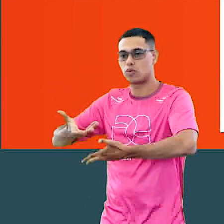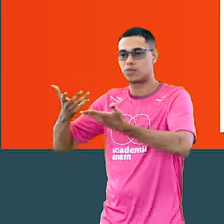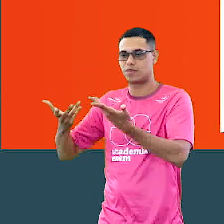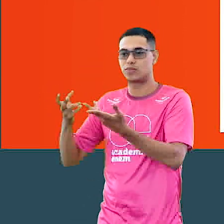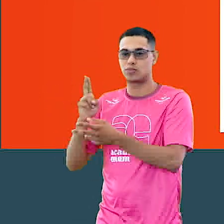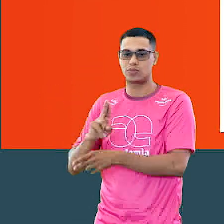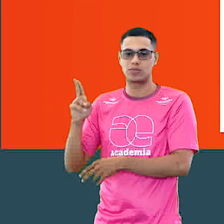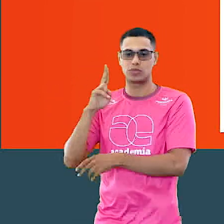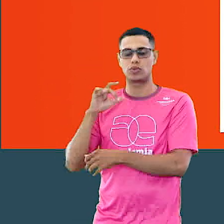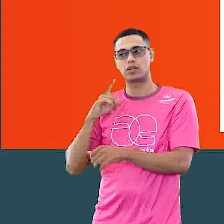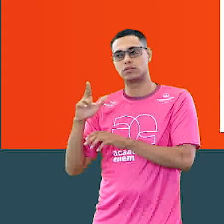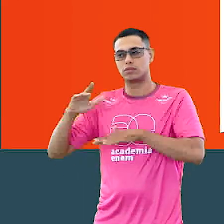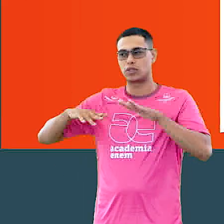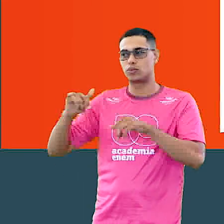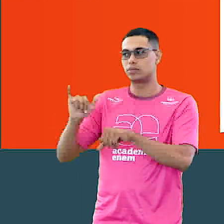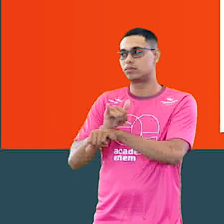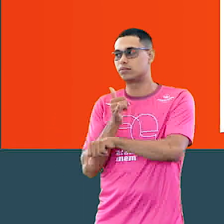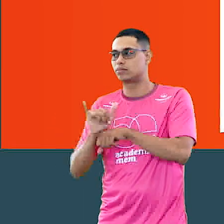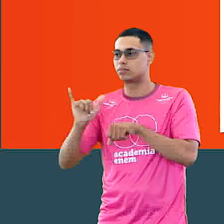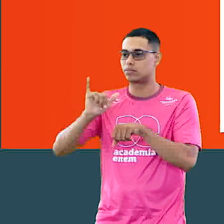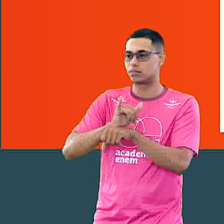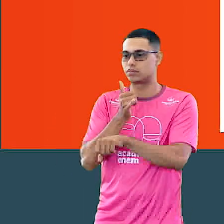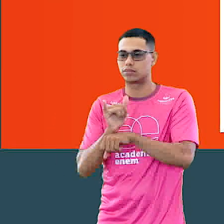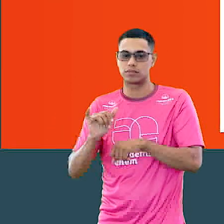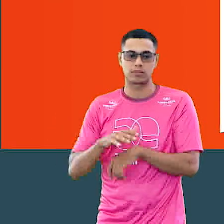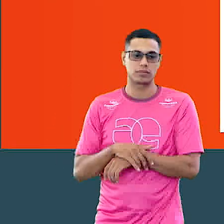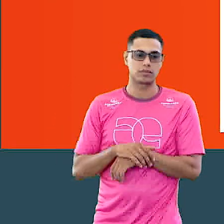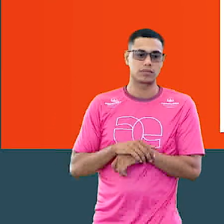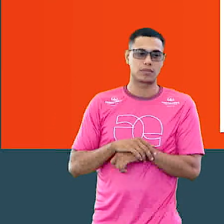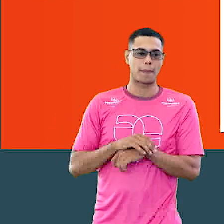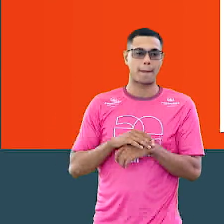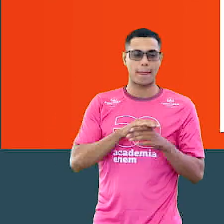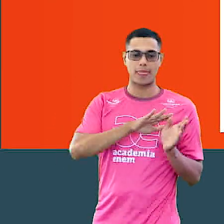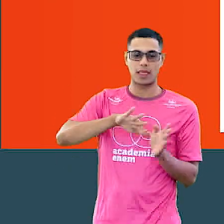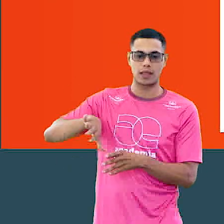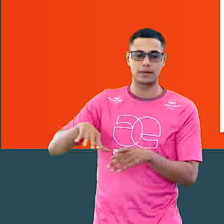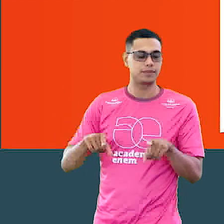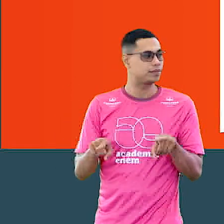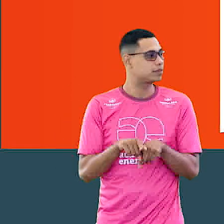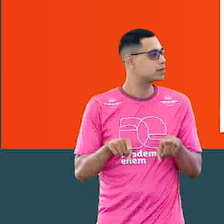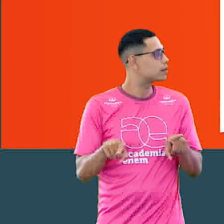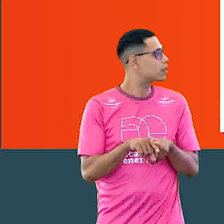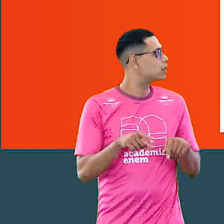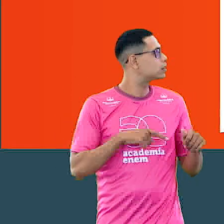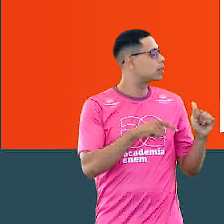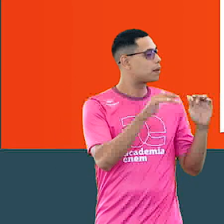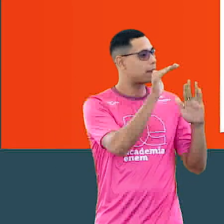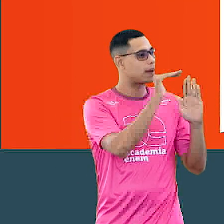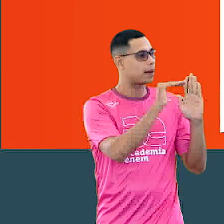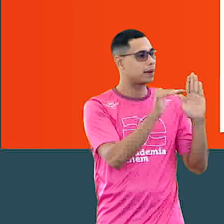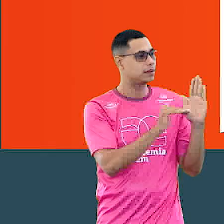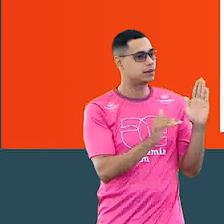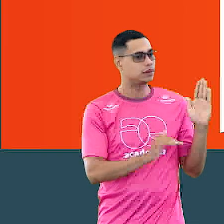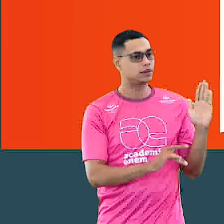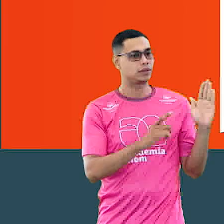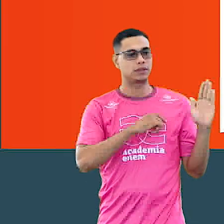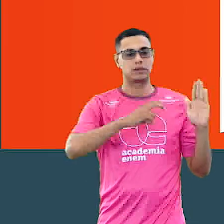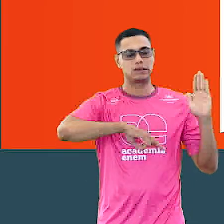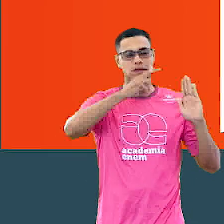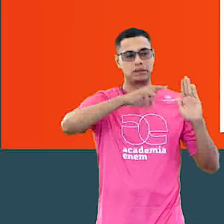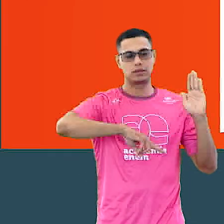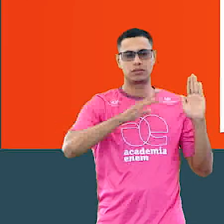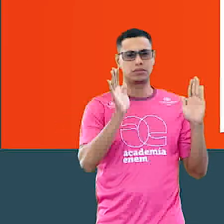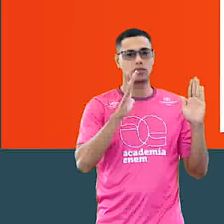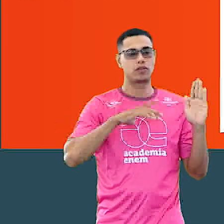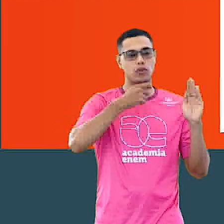Isso também são estratégias, tá certo? Gente, eu trouxe aqui para vocês todas essas informações, eu não vou ler, vou